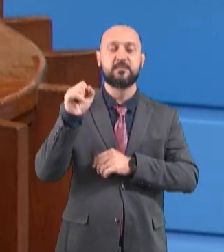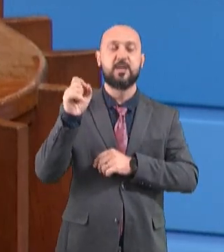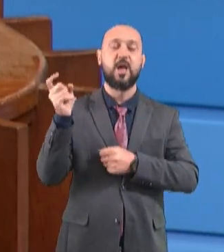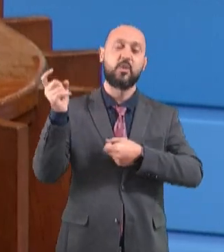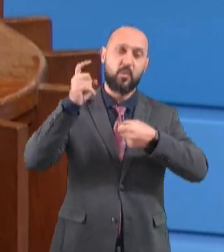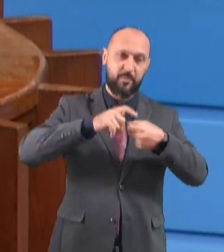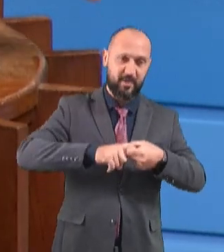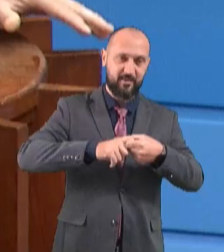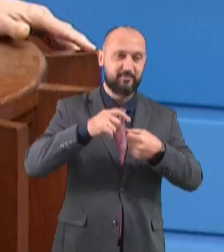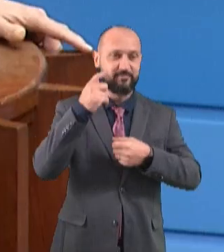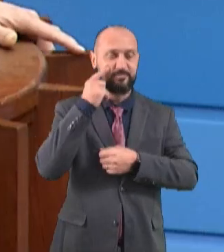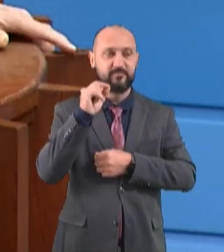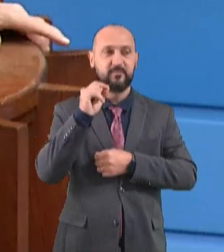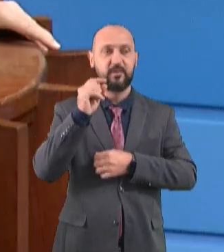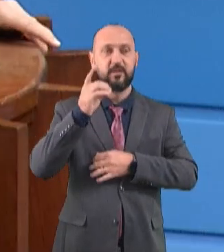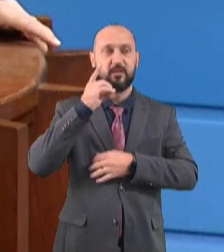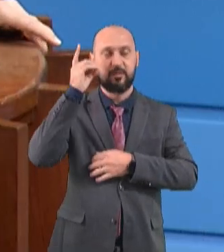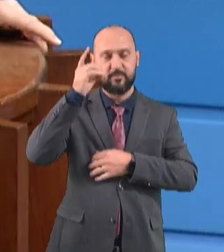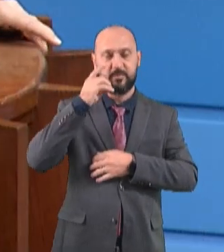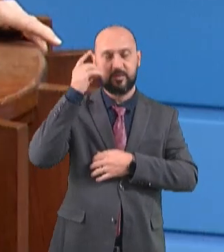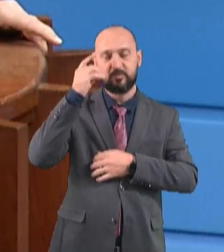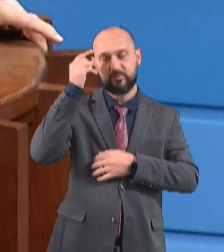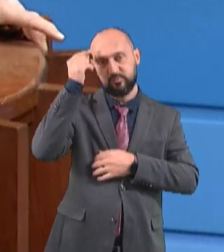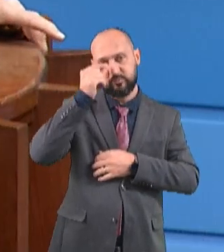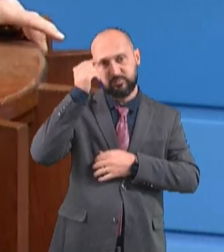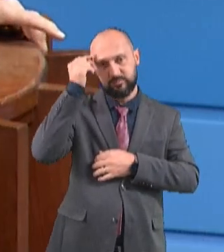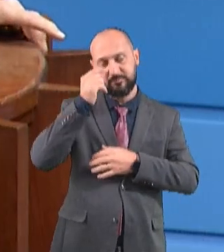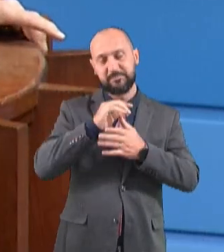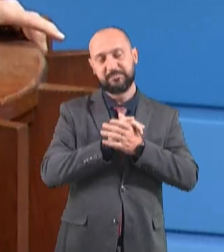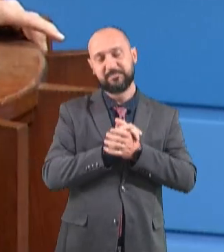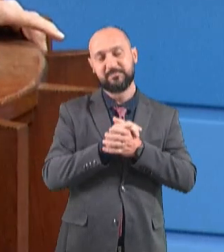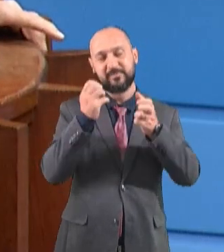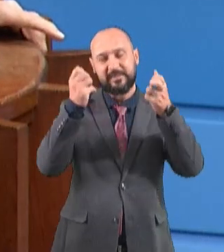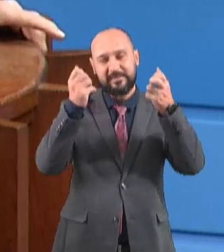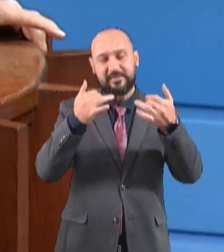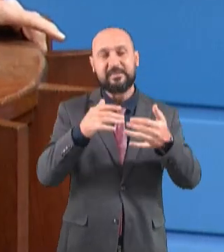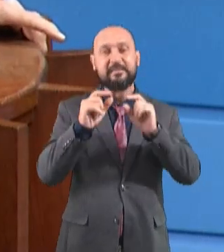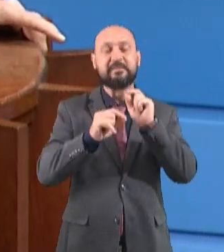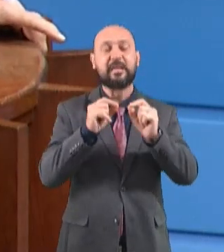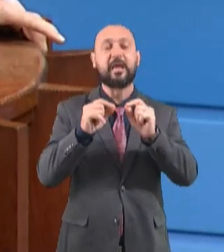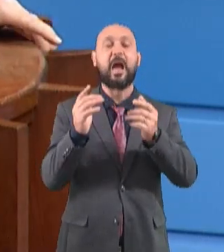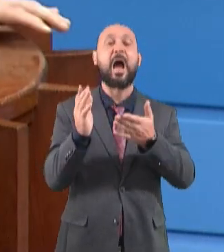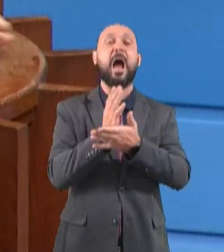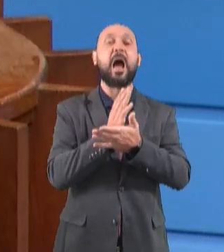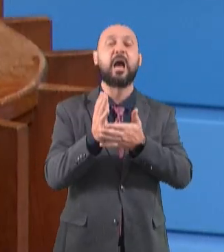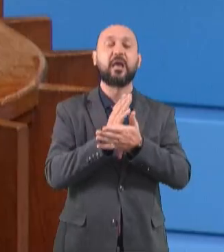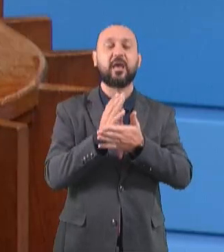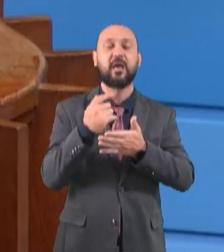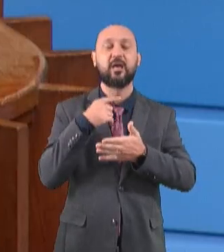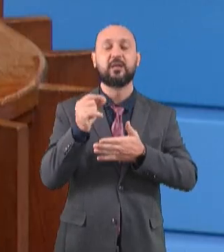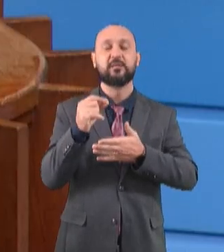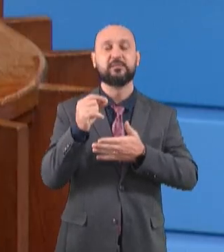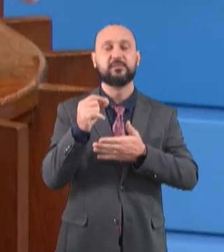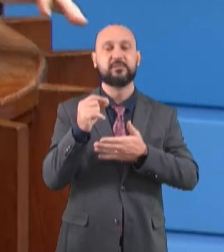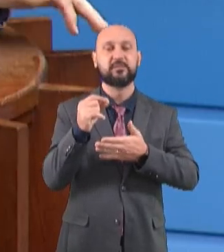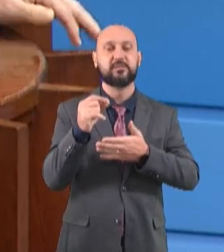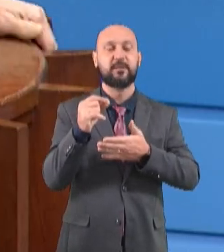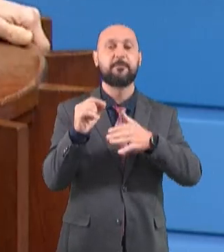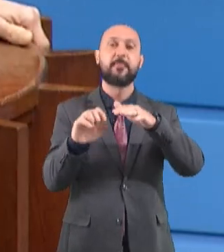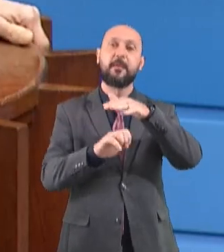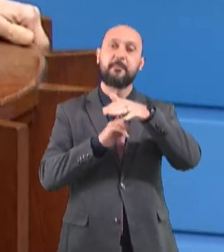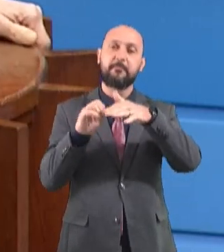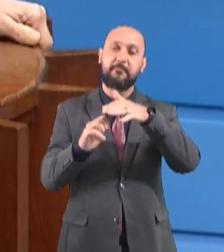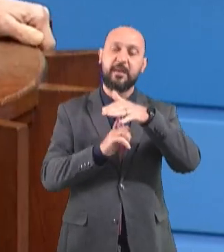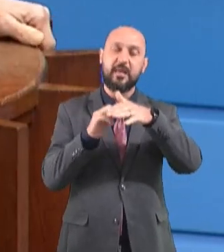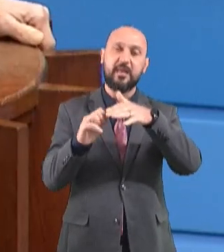deputado Zé Teixeira, que trata exclusivamente daquelas empresas que estão